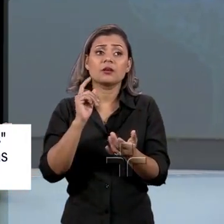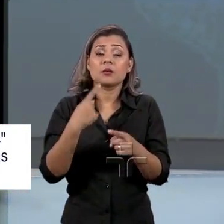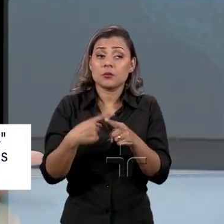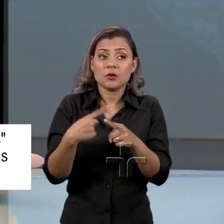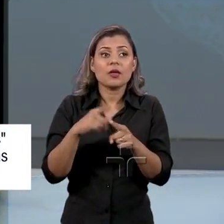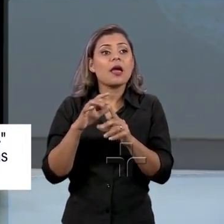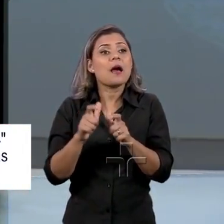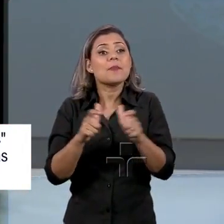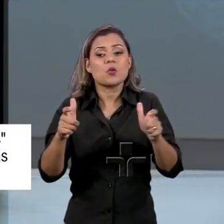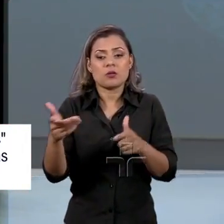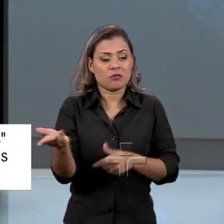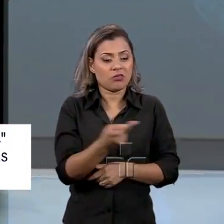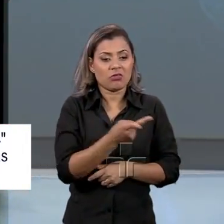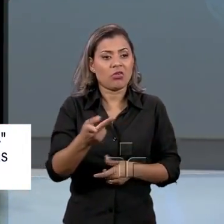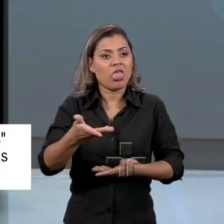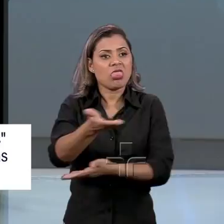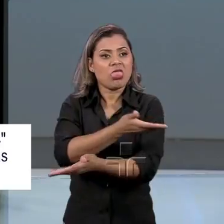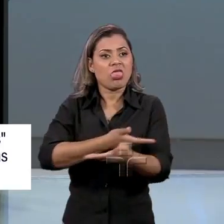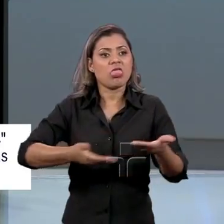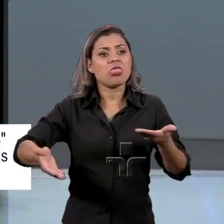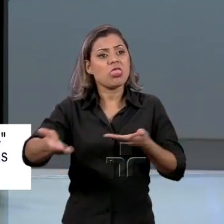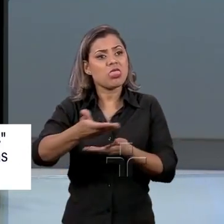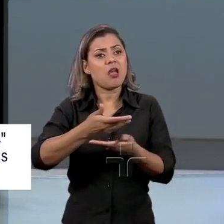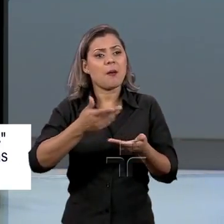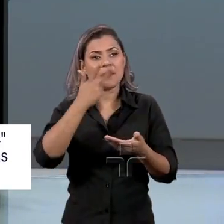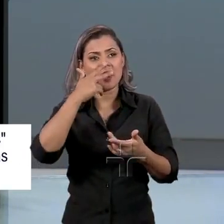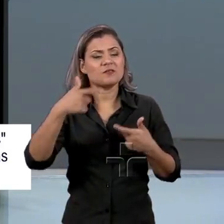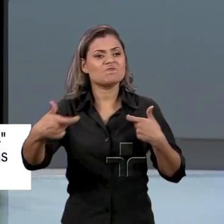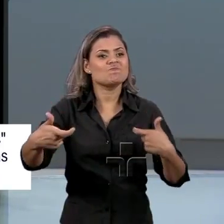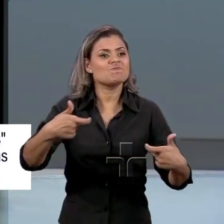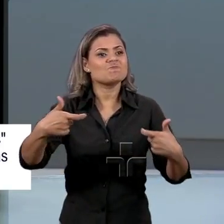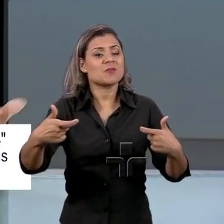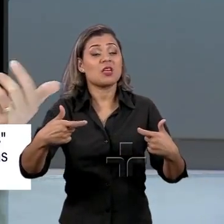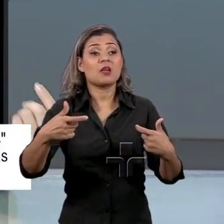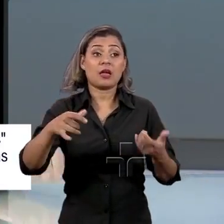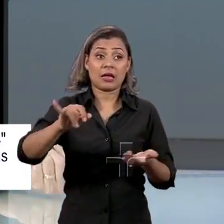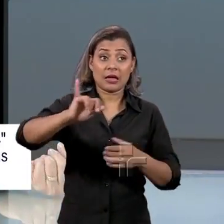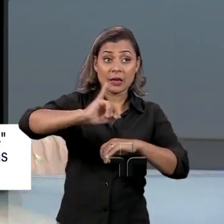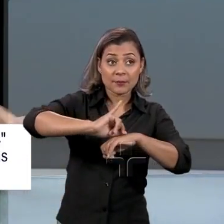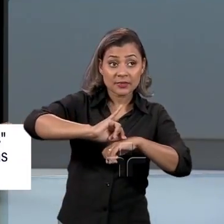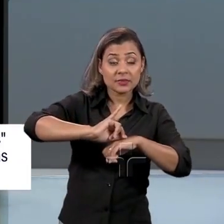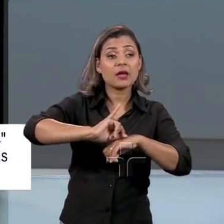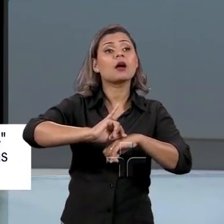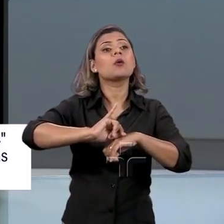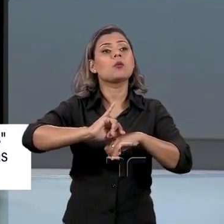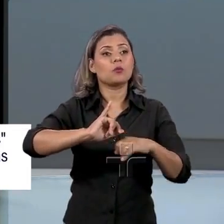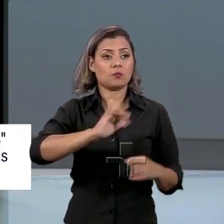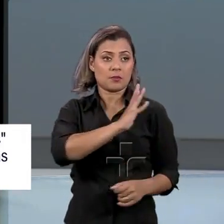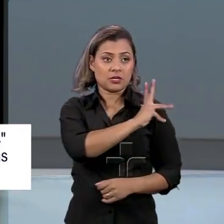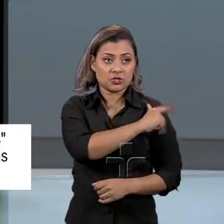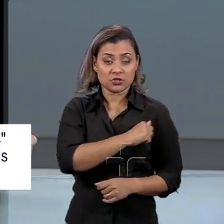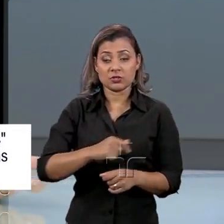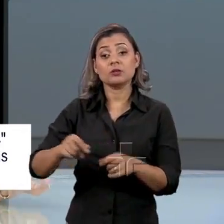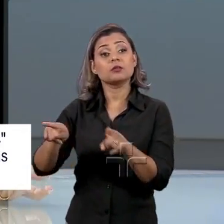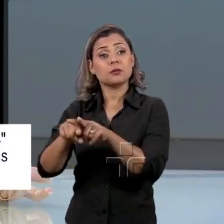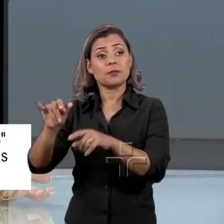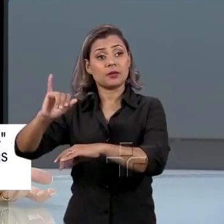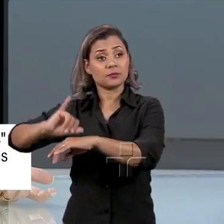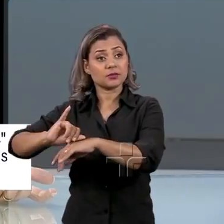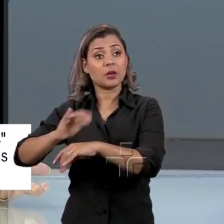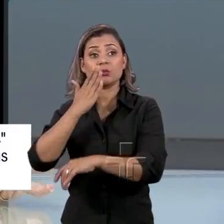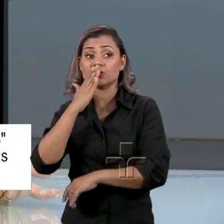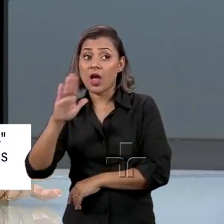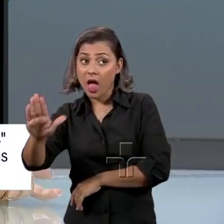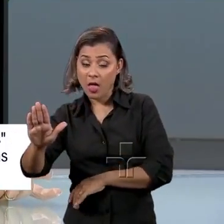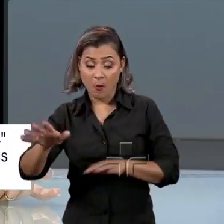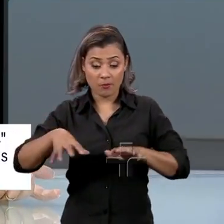de ambos, ser a capital de ambos, oriental, capital palestina, e ocidental, capital israelense. E por que não? Não é